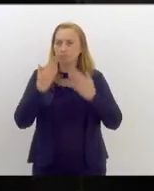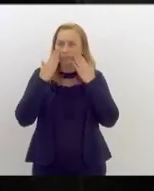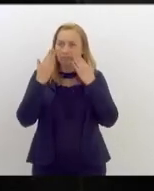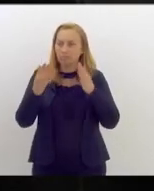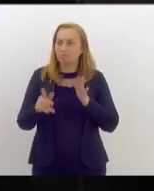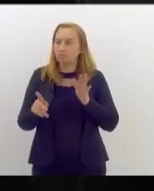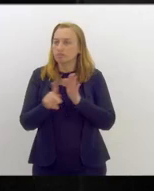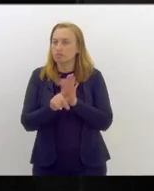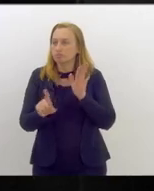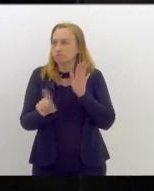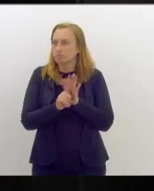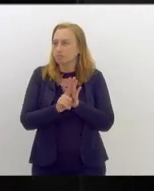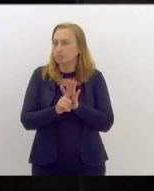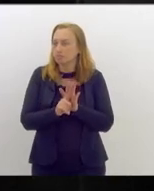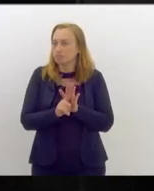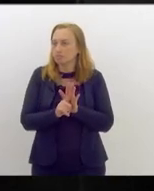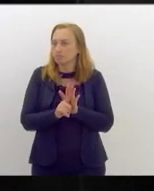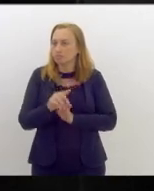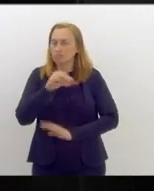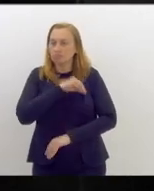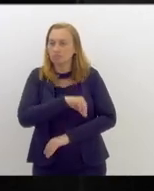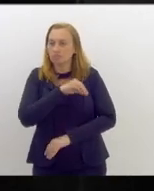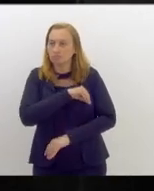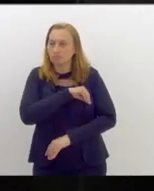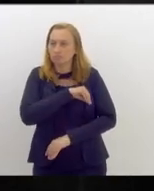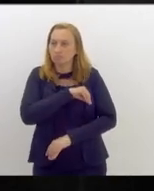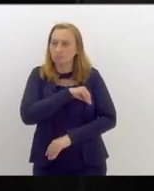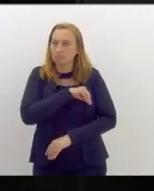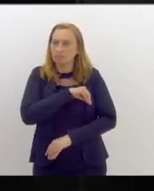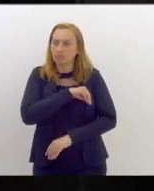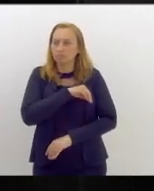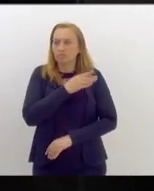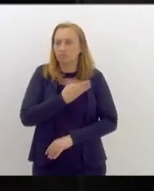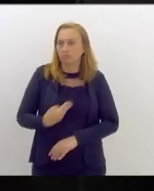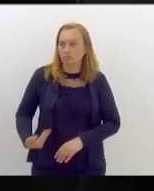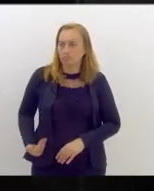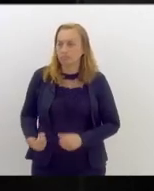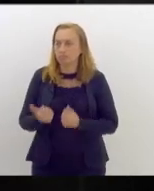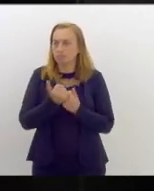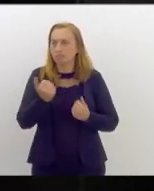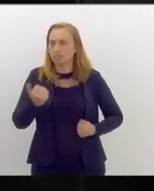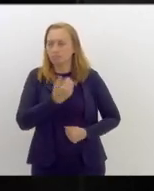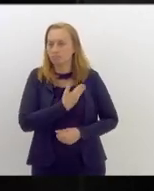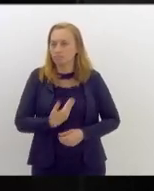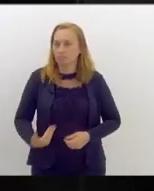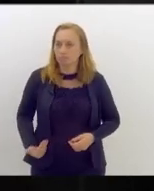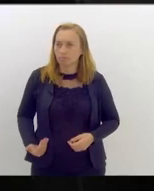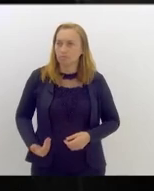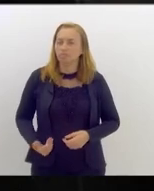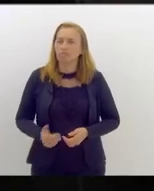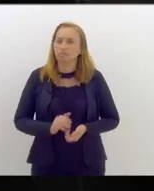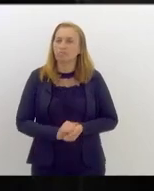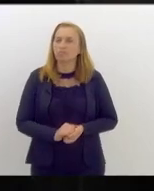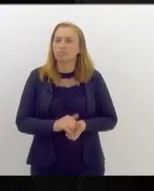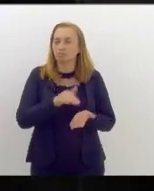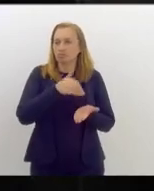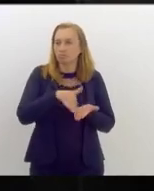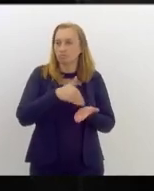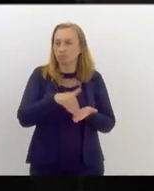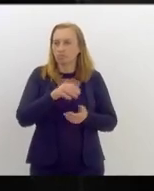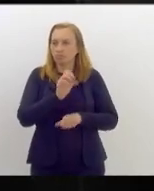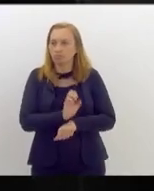projeto de lei de recomposição do salário do governador do vice-governador dos secretários de estado